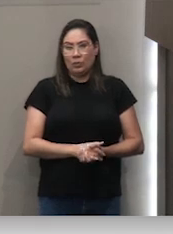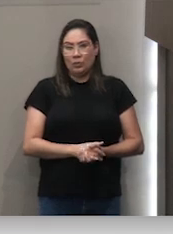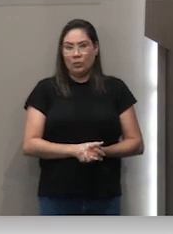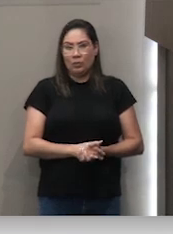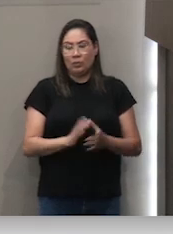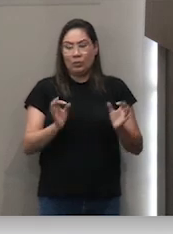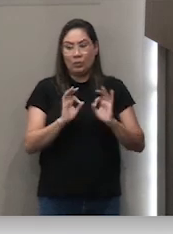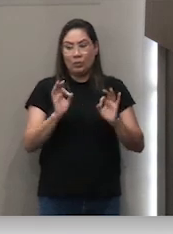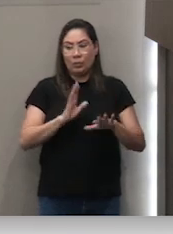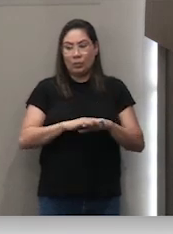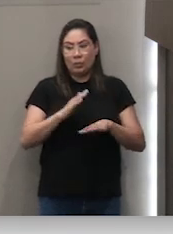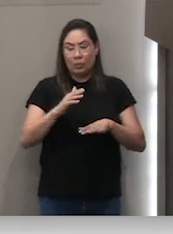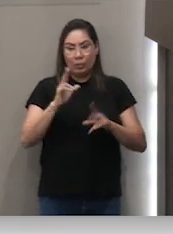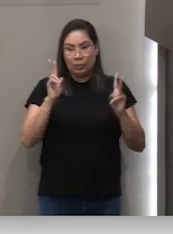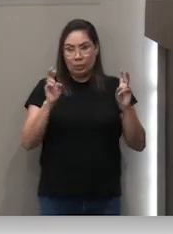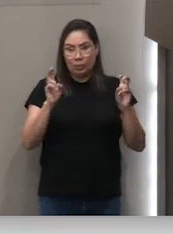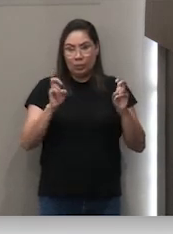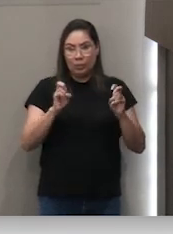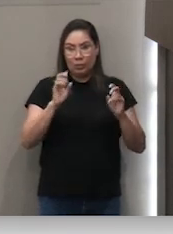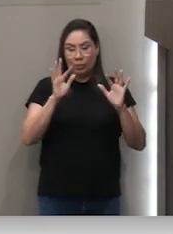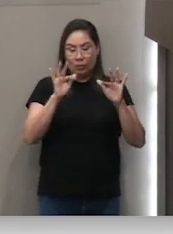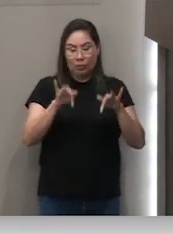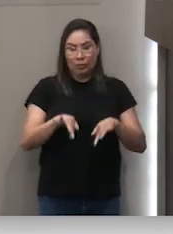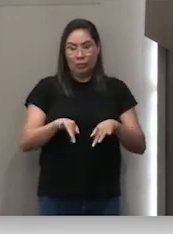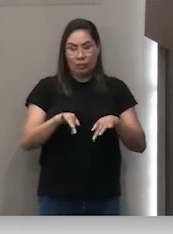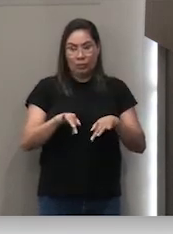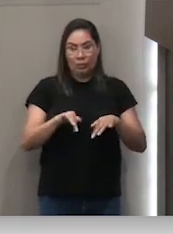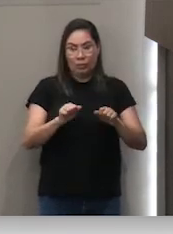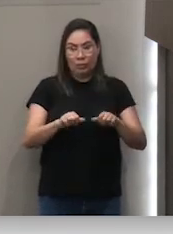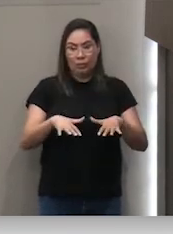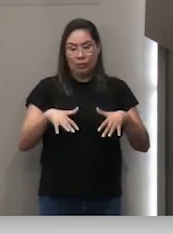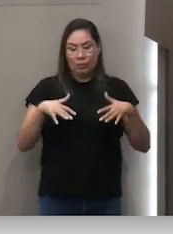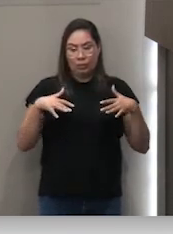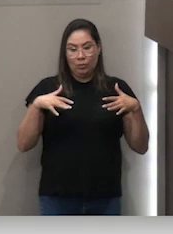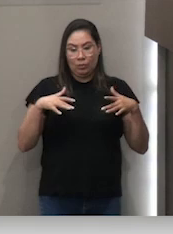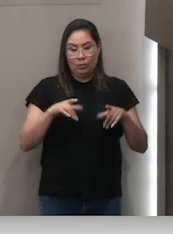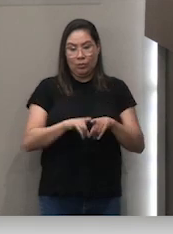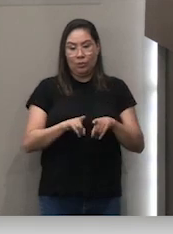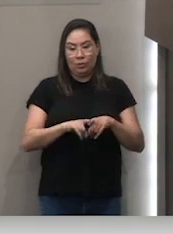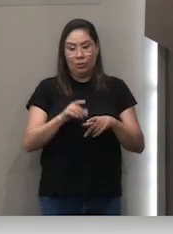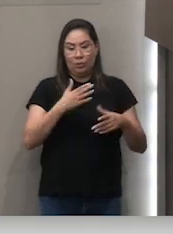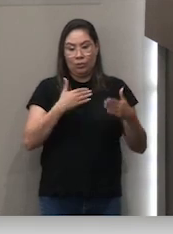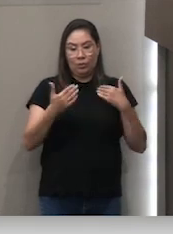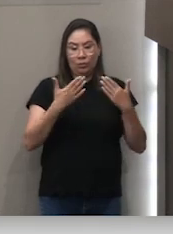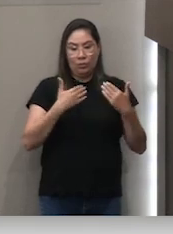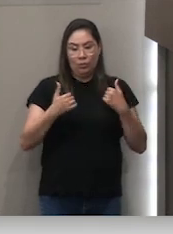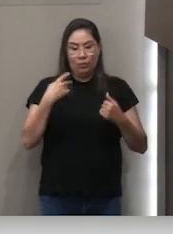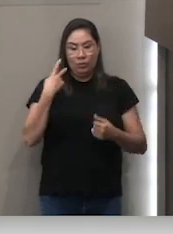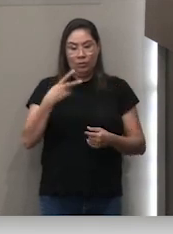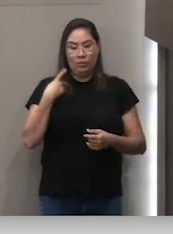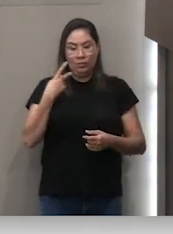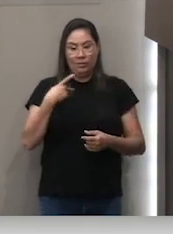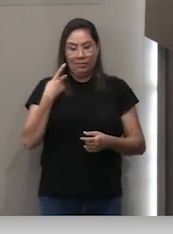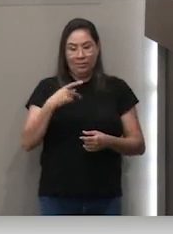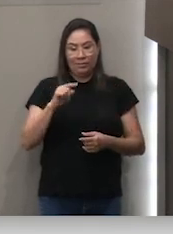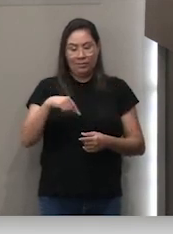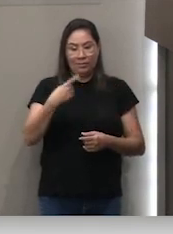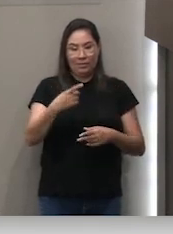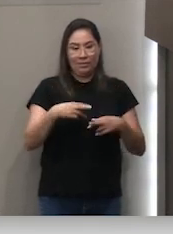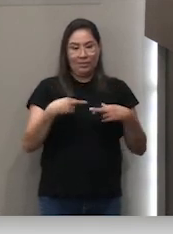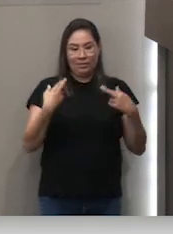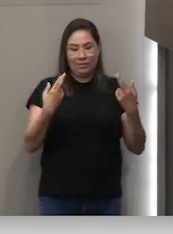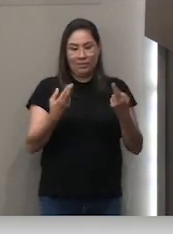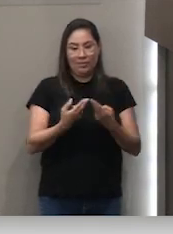Nada mais havendo a tratar, declaro encerrada a presente sessão e convoco os senhores vereadores para a próxima